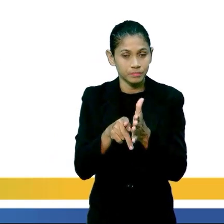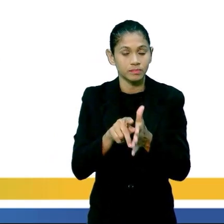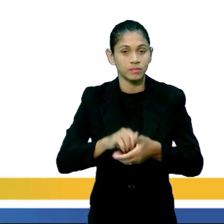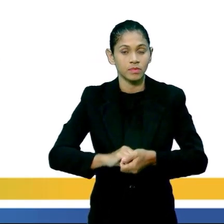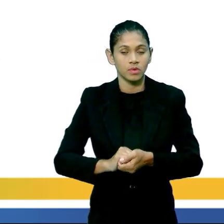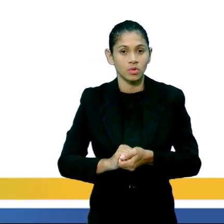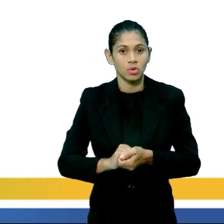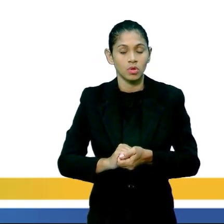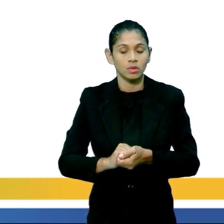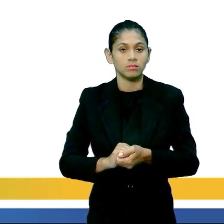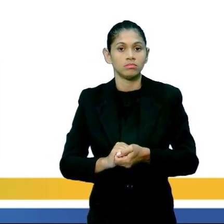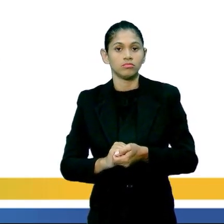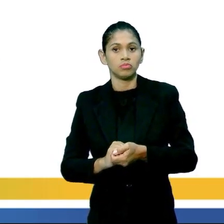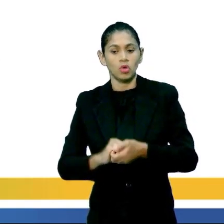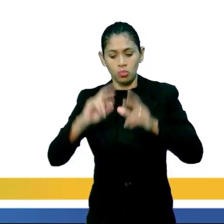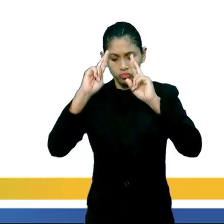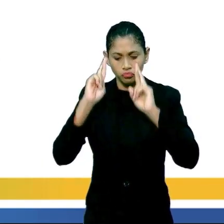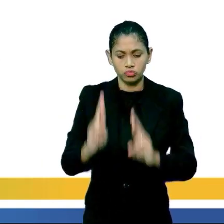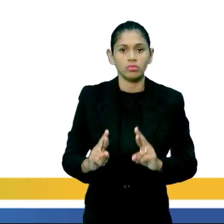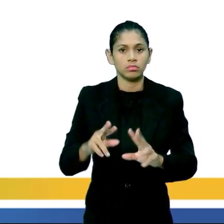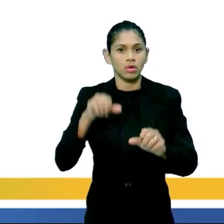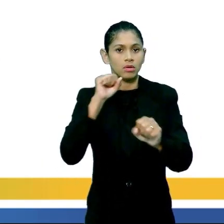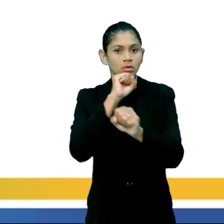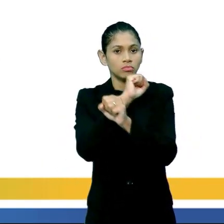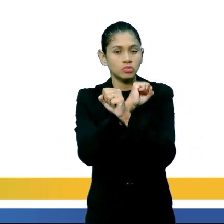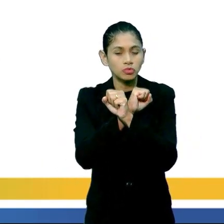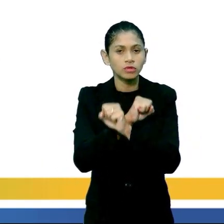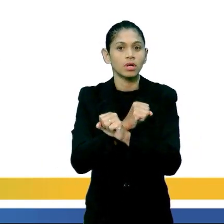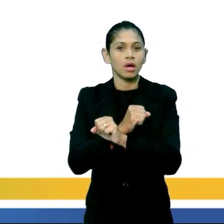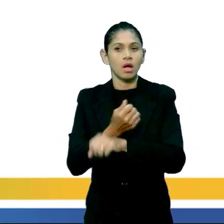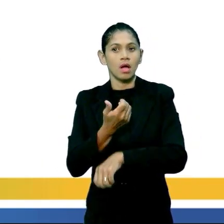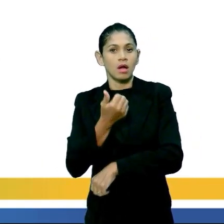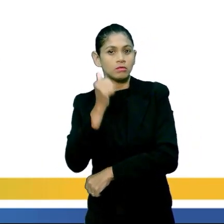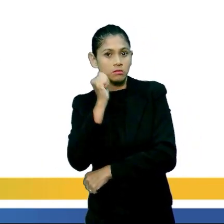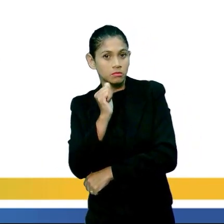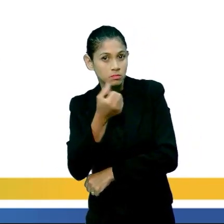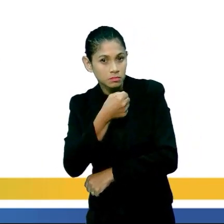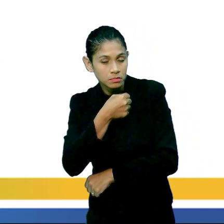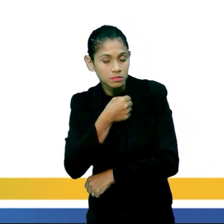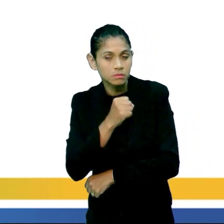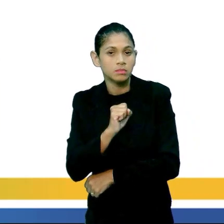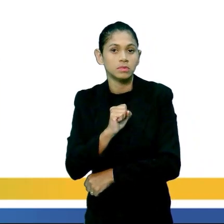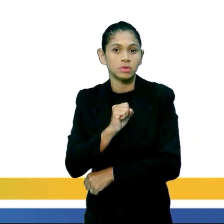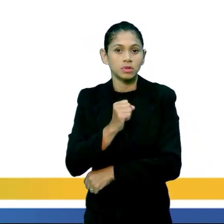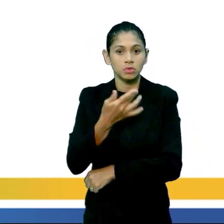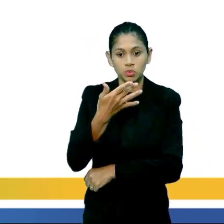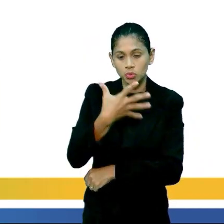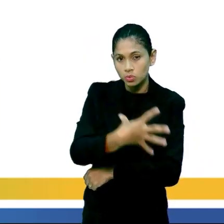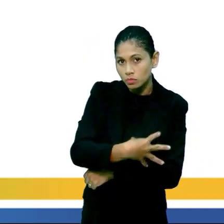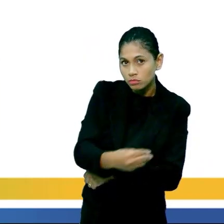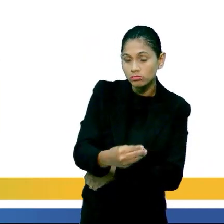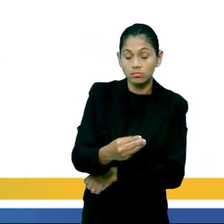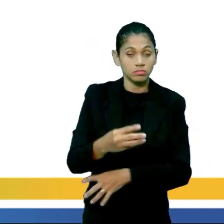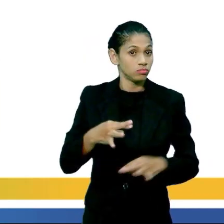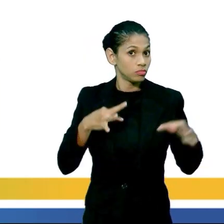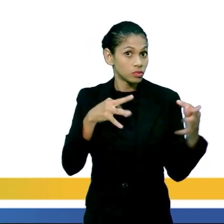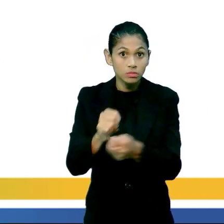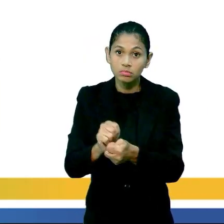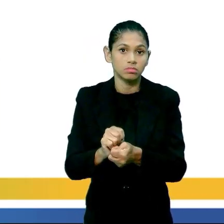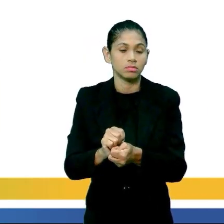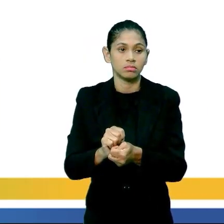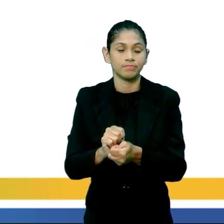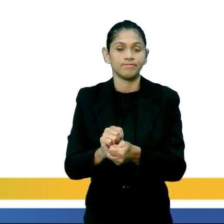mandava nos escravos, mandava na esposa, mandava nos filhos e mandava em todos aqueles que estavam subordinados aos seus domínios. Ou